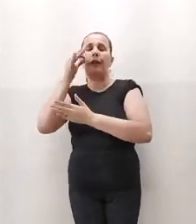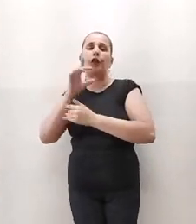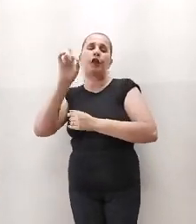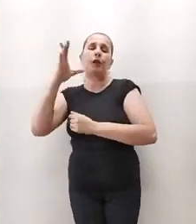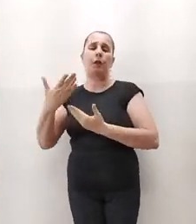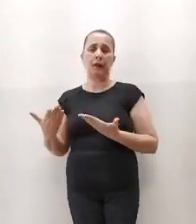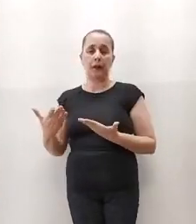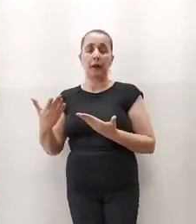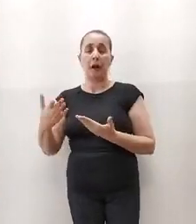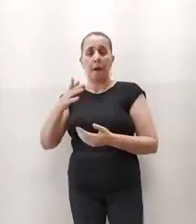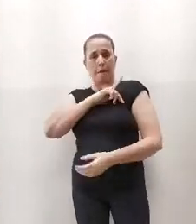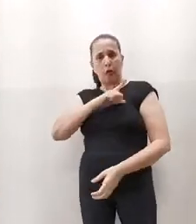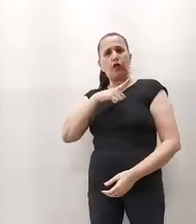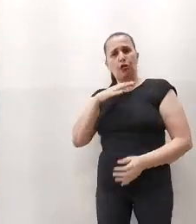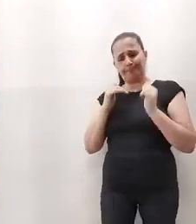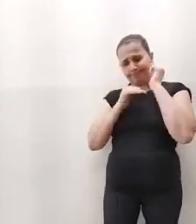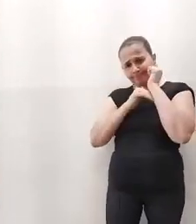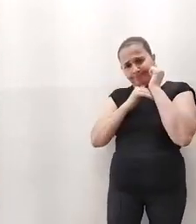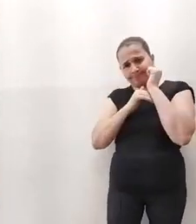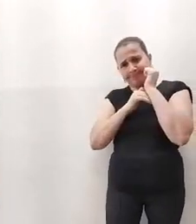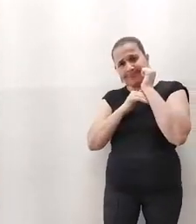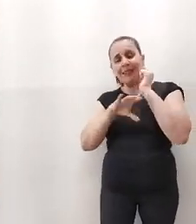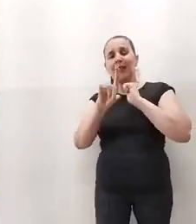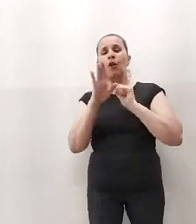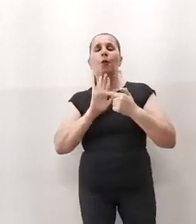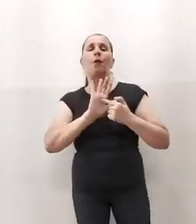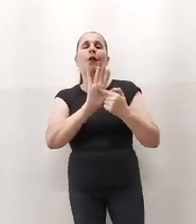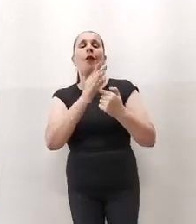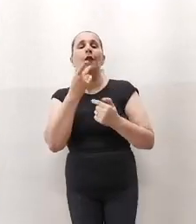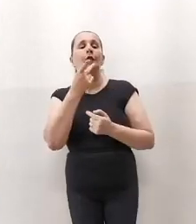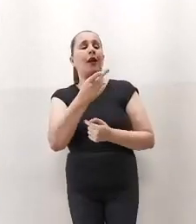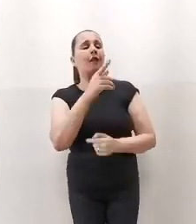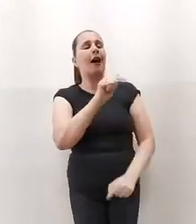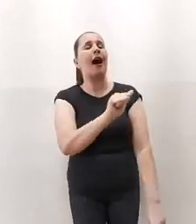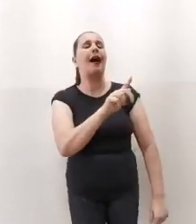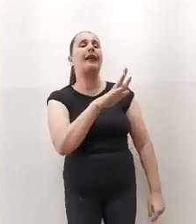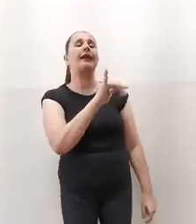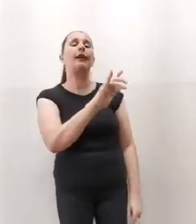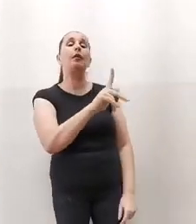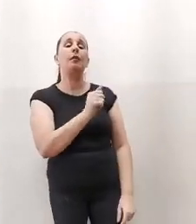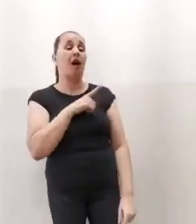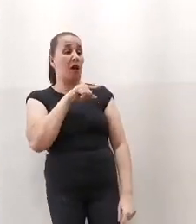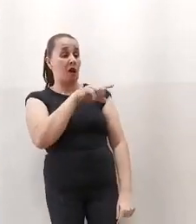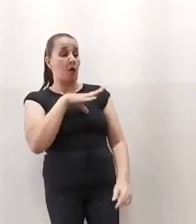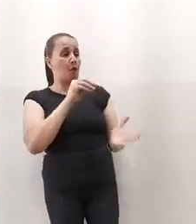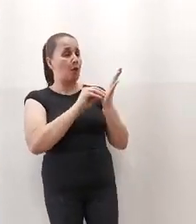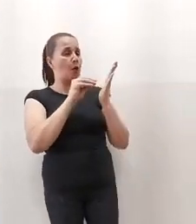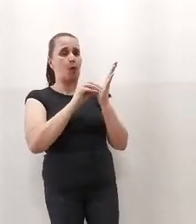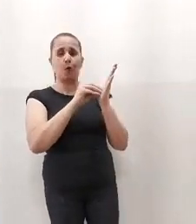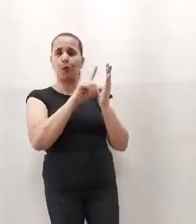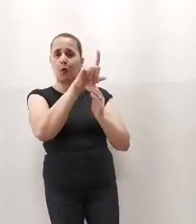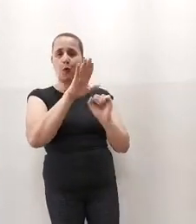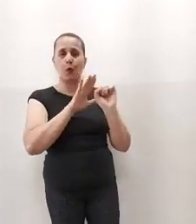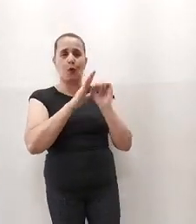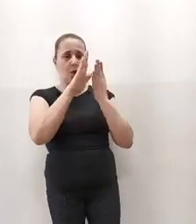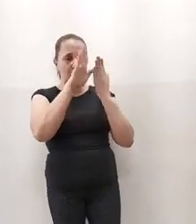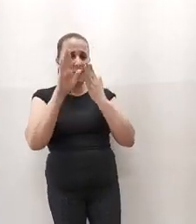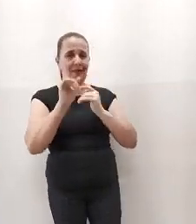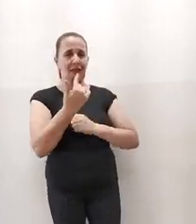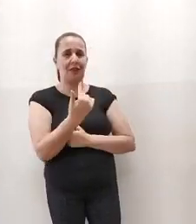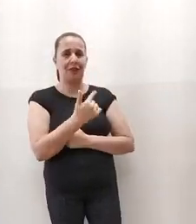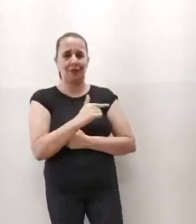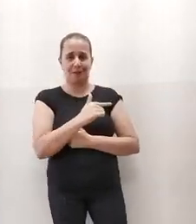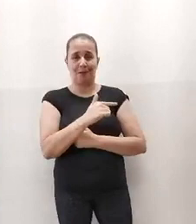um segredo ao mencionar aquilo ao rei Agripa. Ele não foi infiel à visão que recebera,